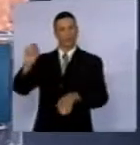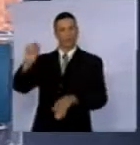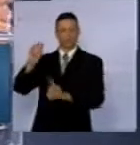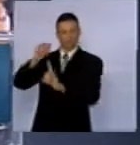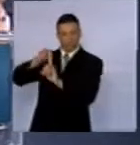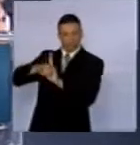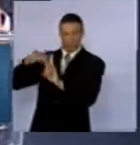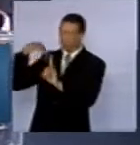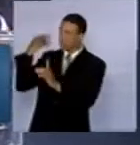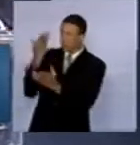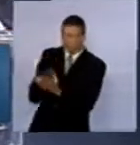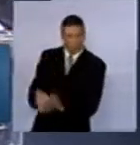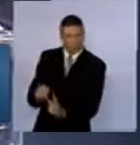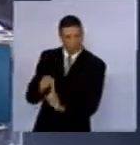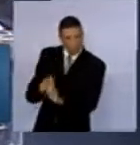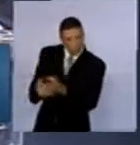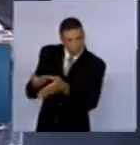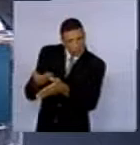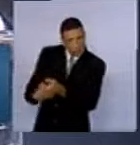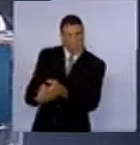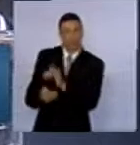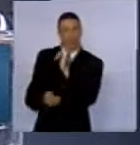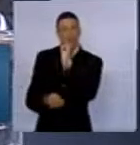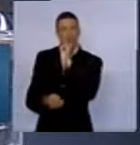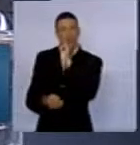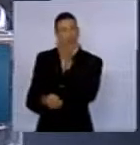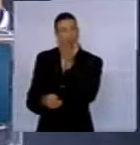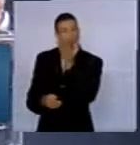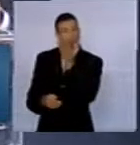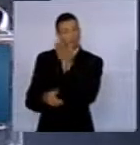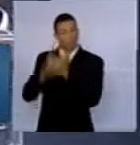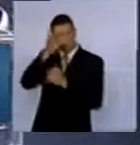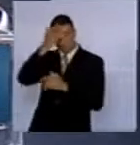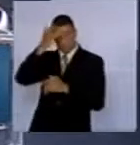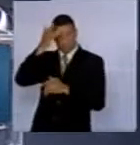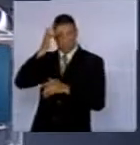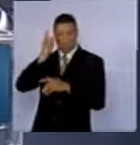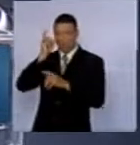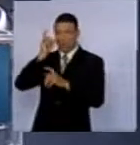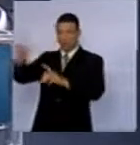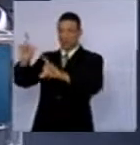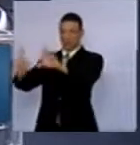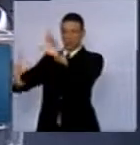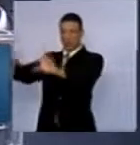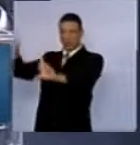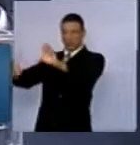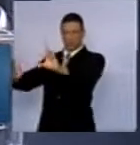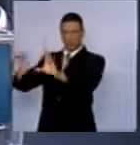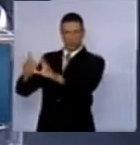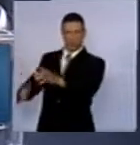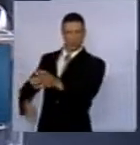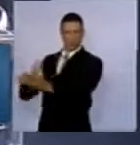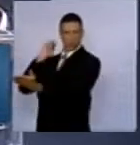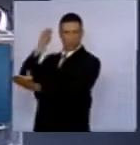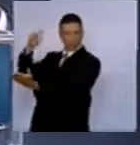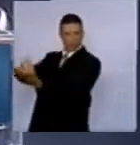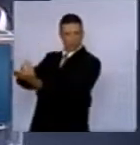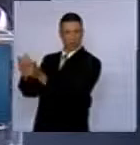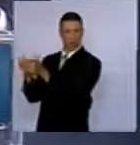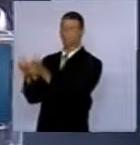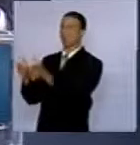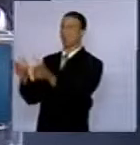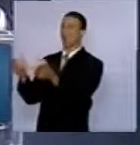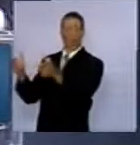meses? O que está se percebendo é que a audiência da TV fechada, TV por assinatura, está